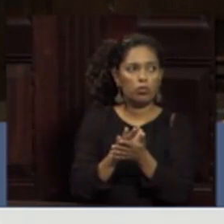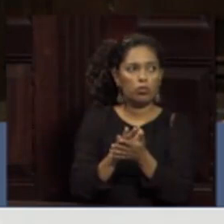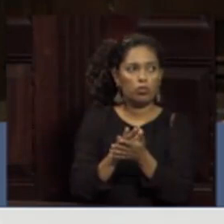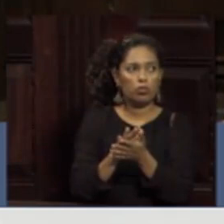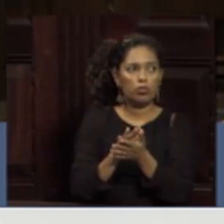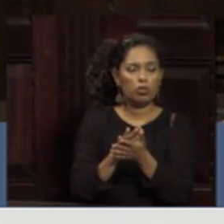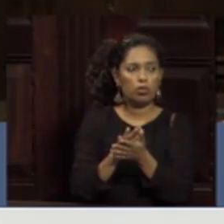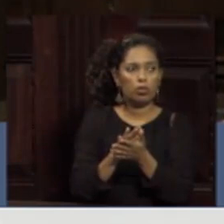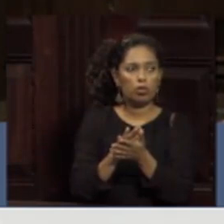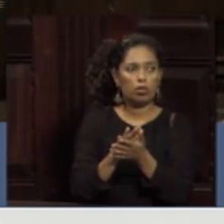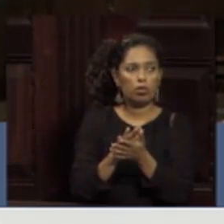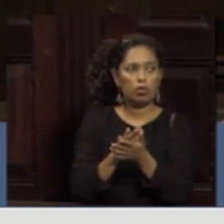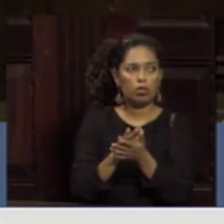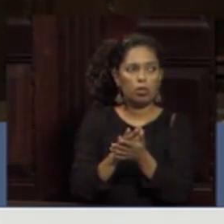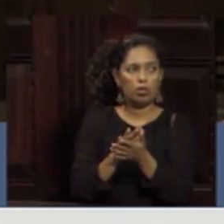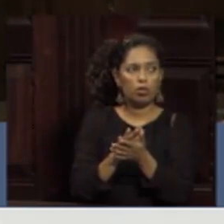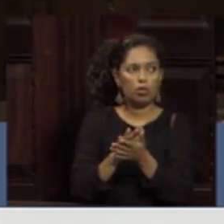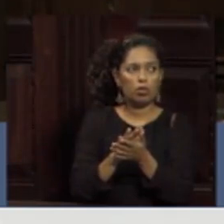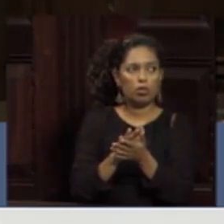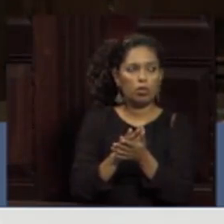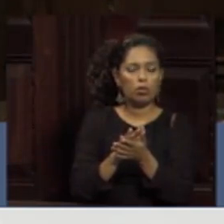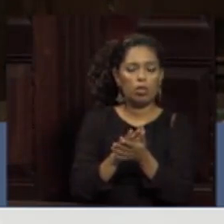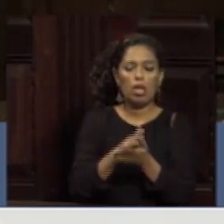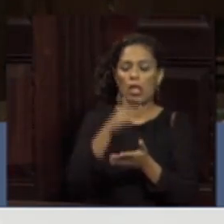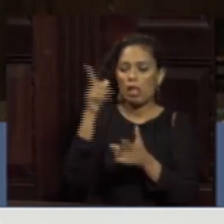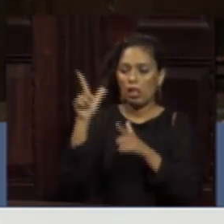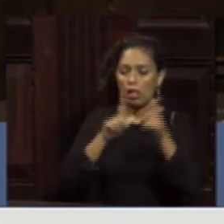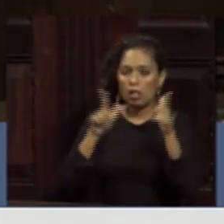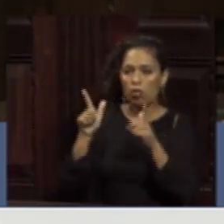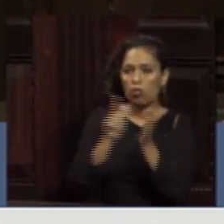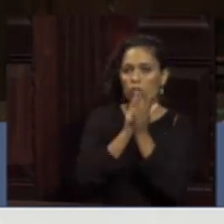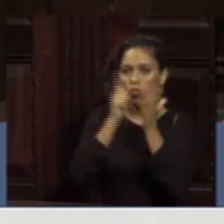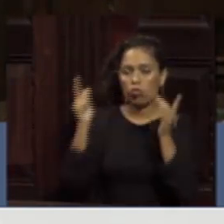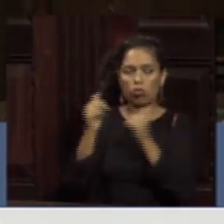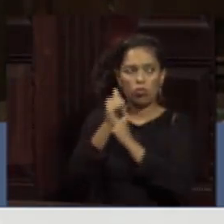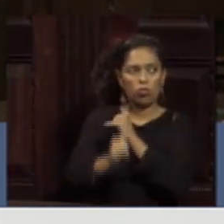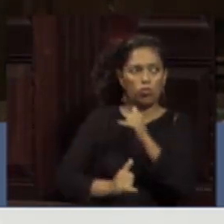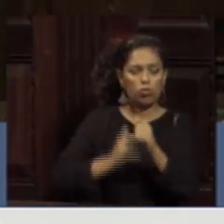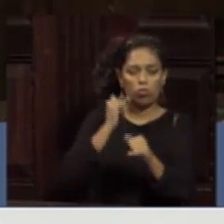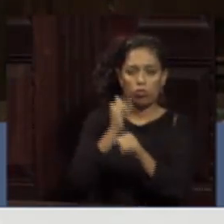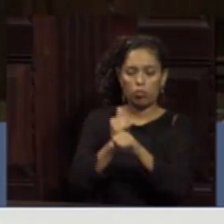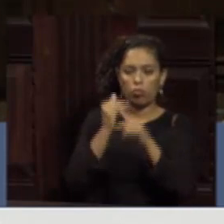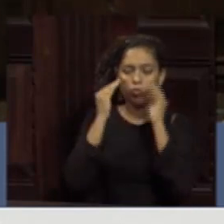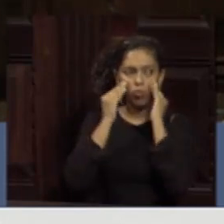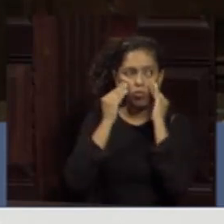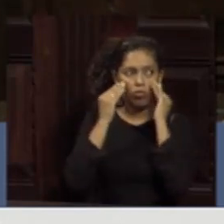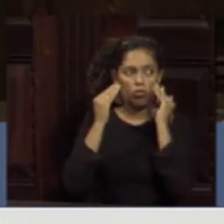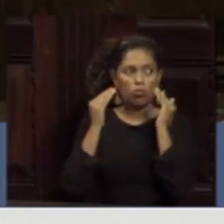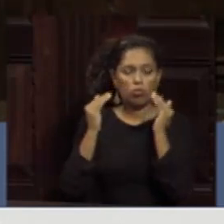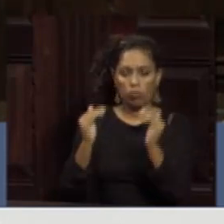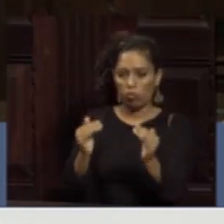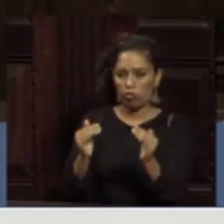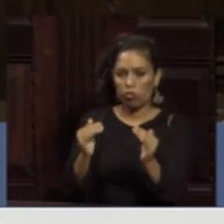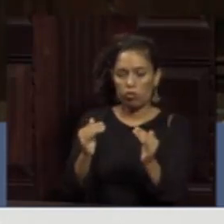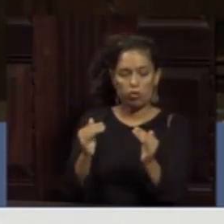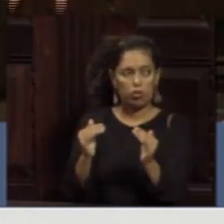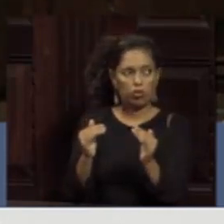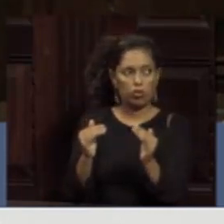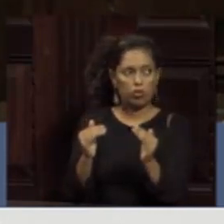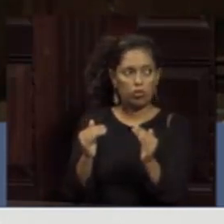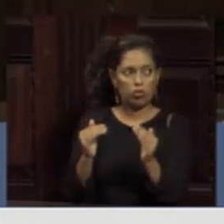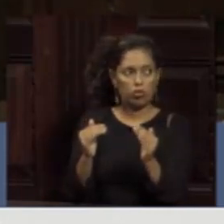Sudeste. Os meios de comunicação deram uma atenção, a atenção devida,